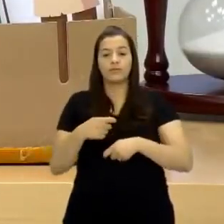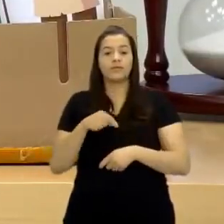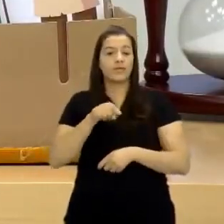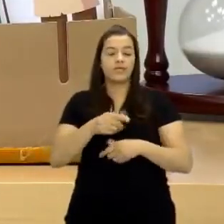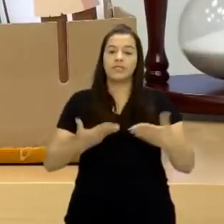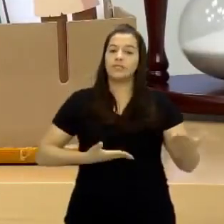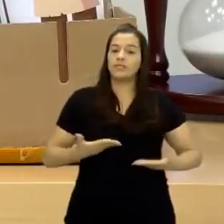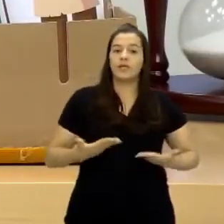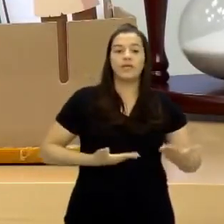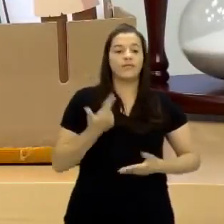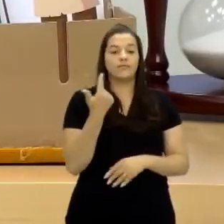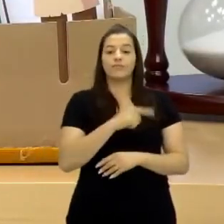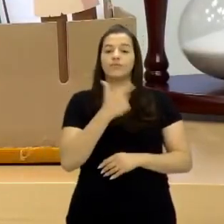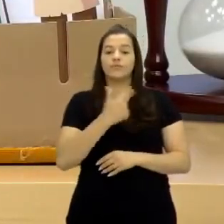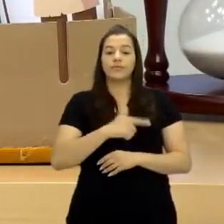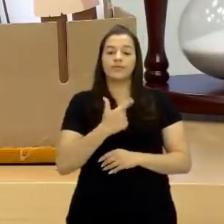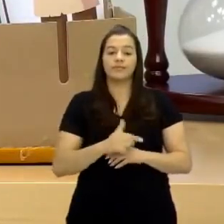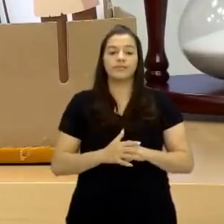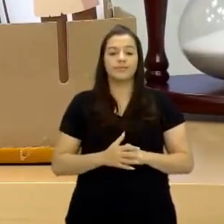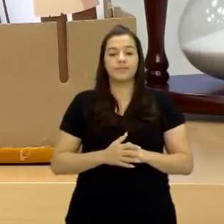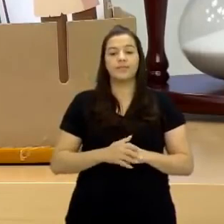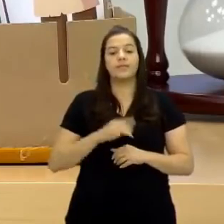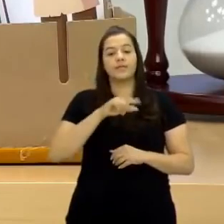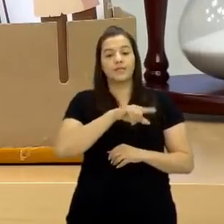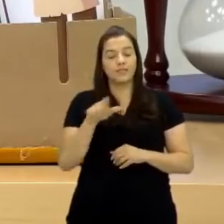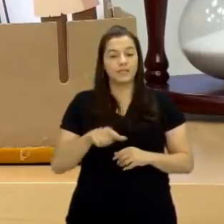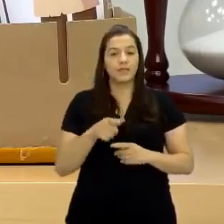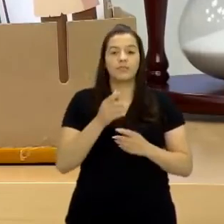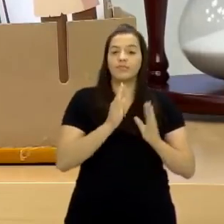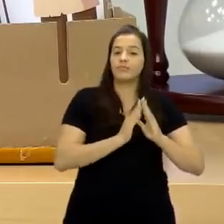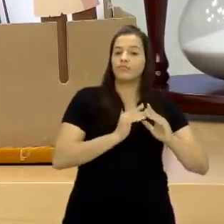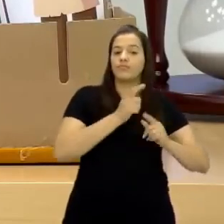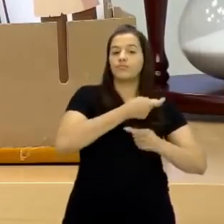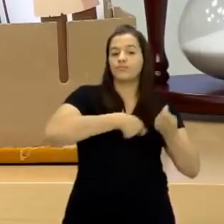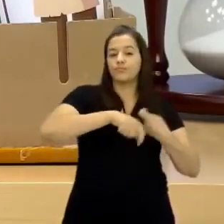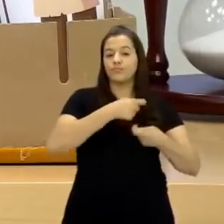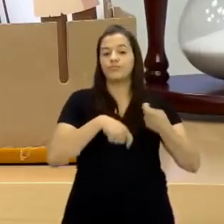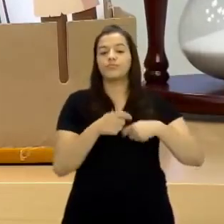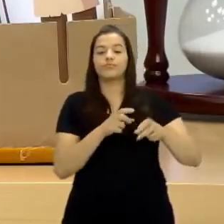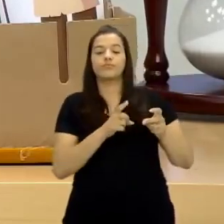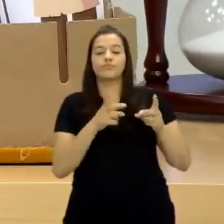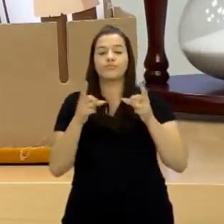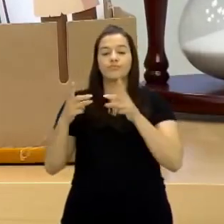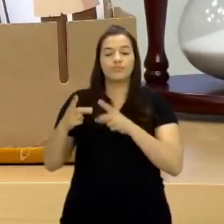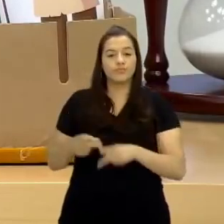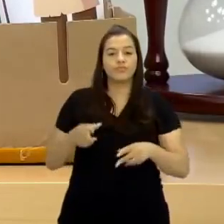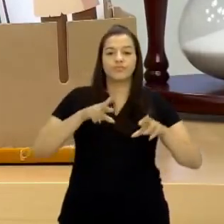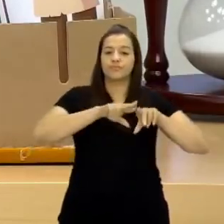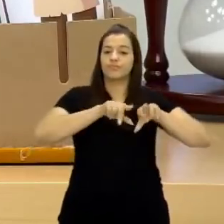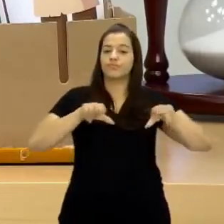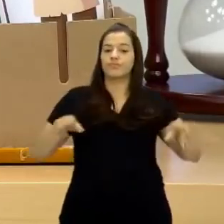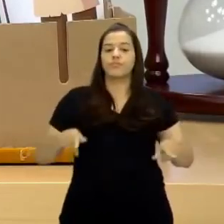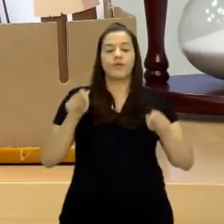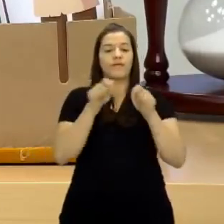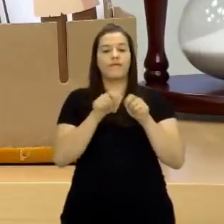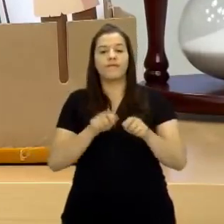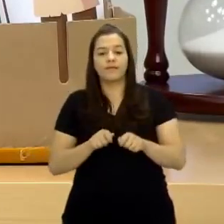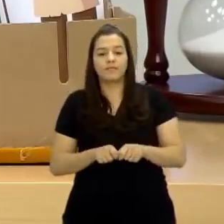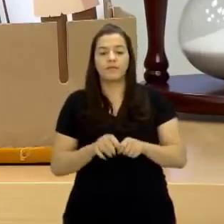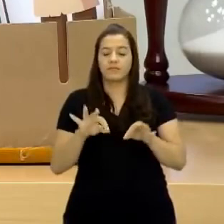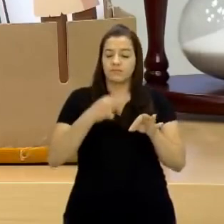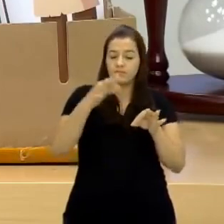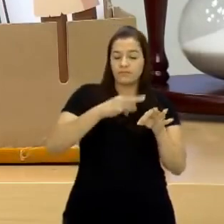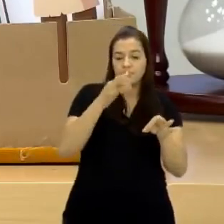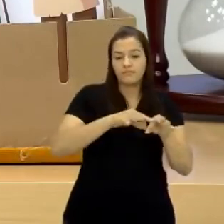servos. Aí, aqui no burgo, eles são burgueses, eles trabalham com comércio, produção